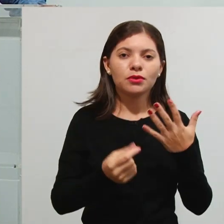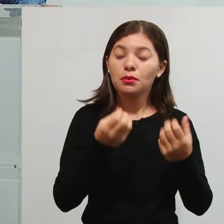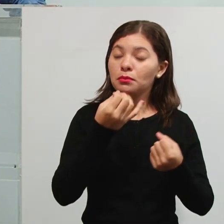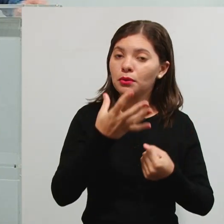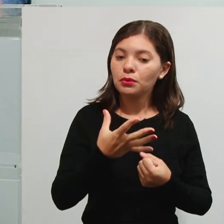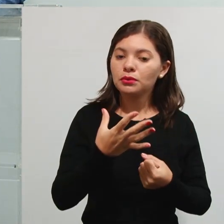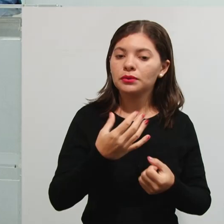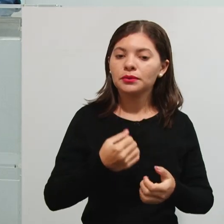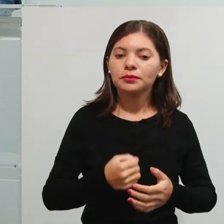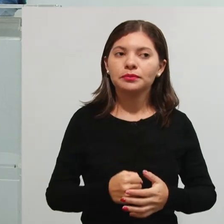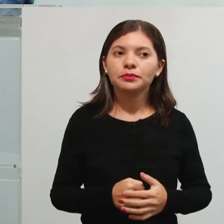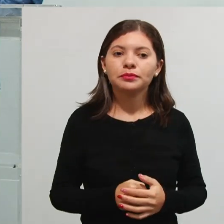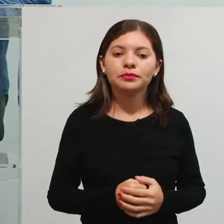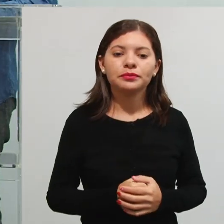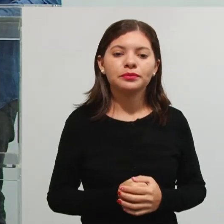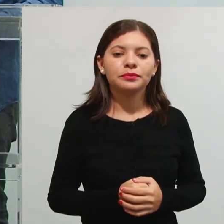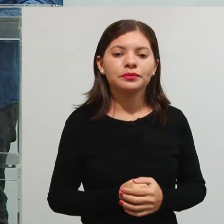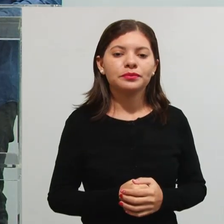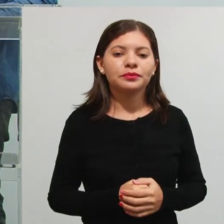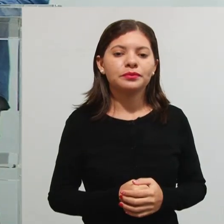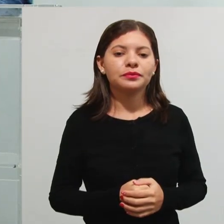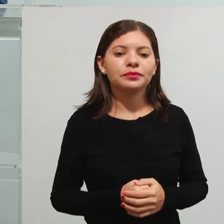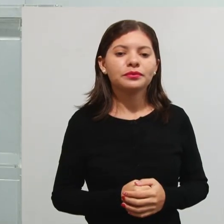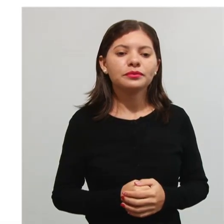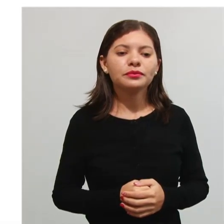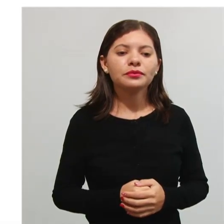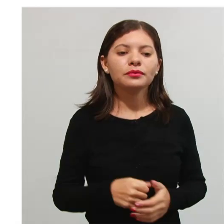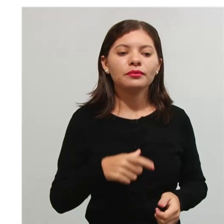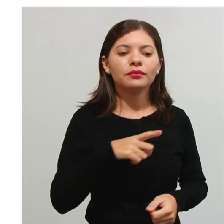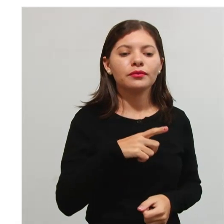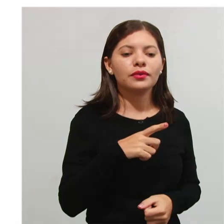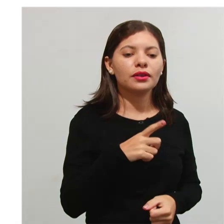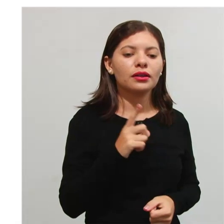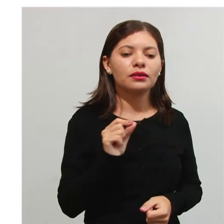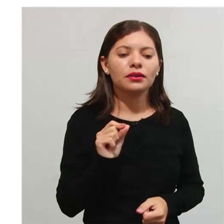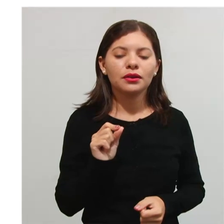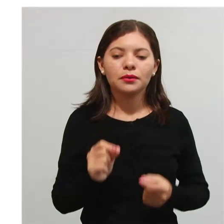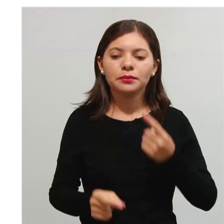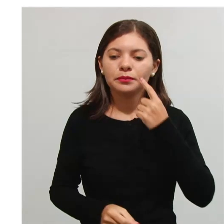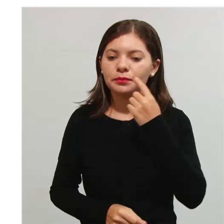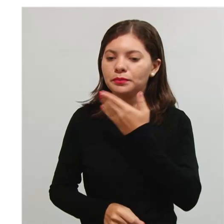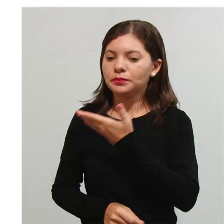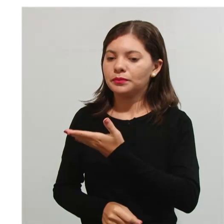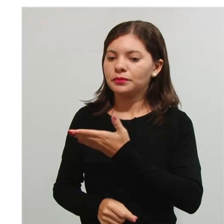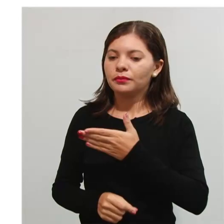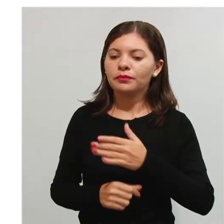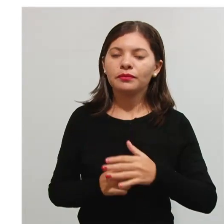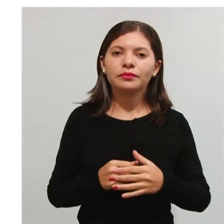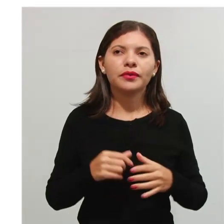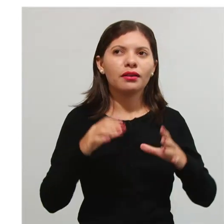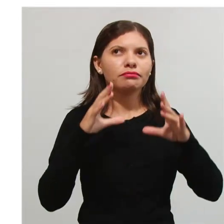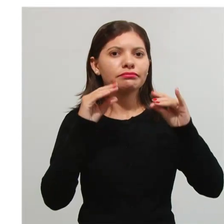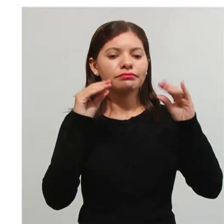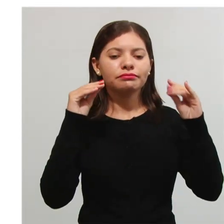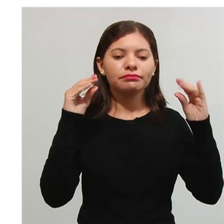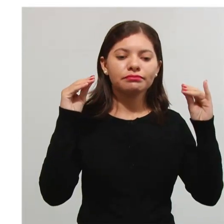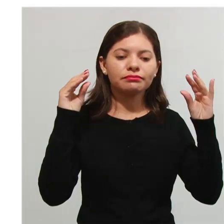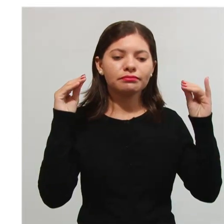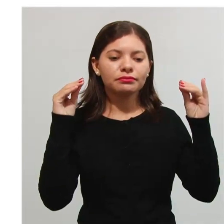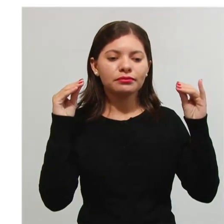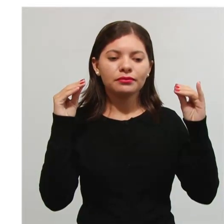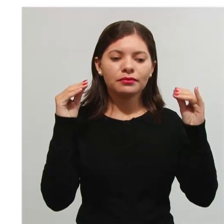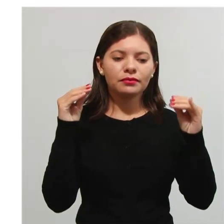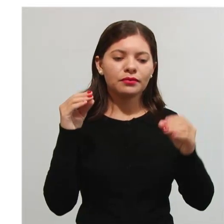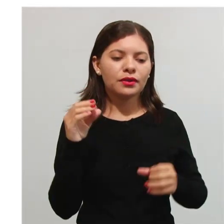recurso financeiro, ok? Continuando, nós temos aqui, acomodar-se na rotina, não buscando a